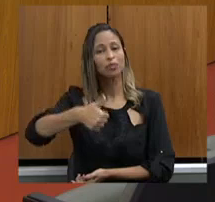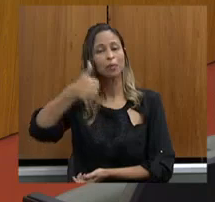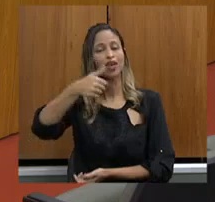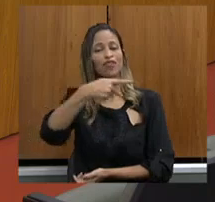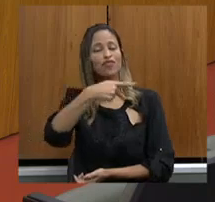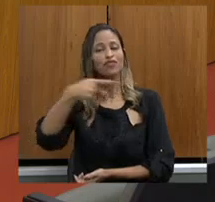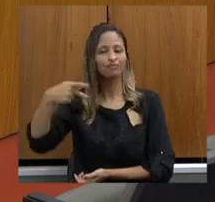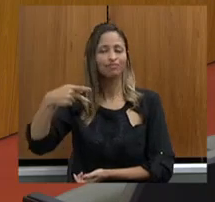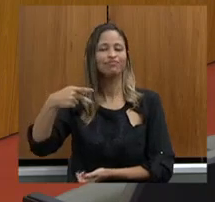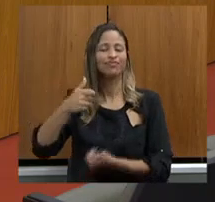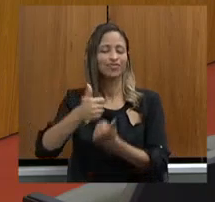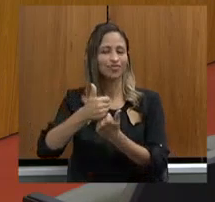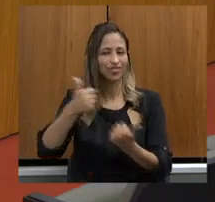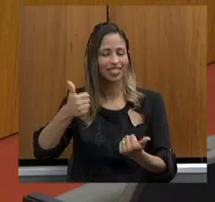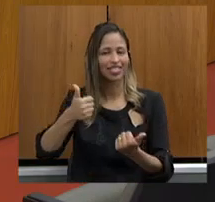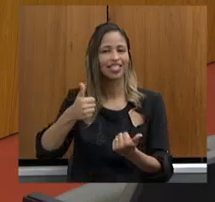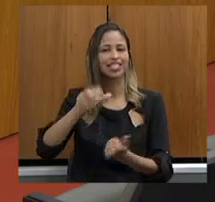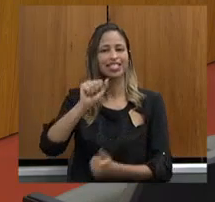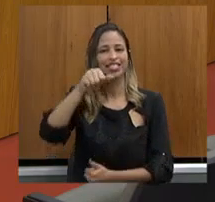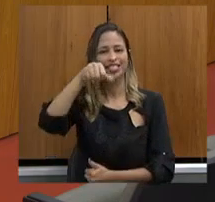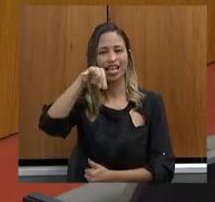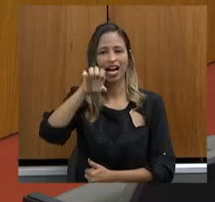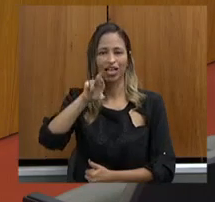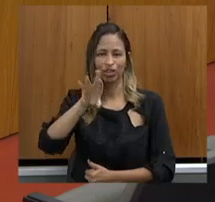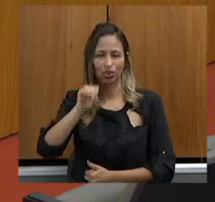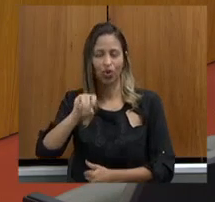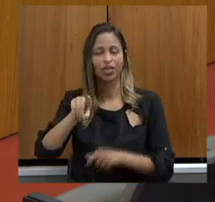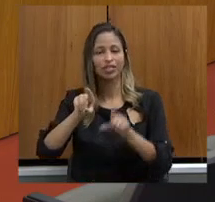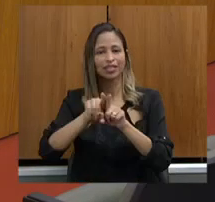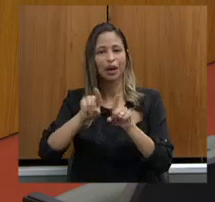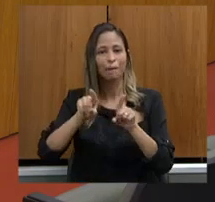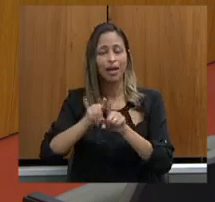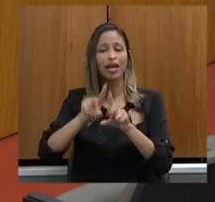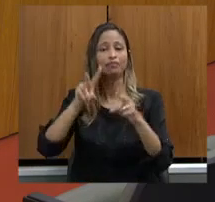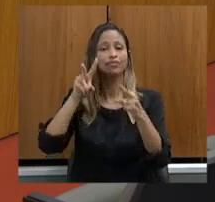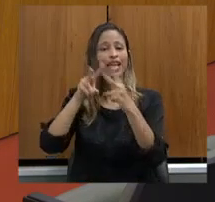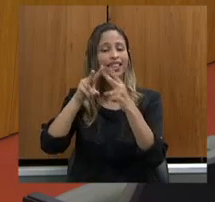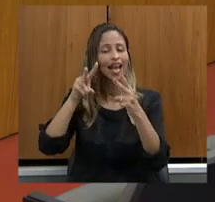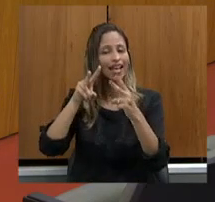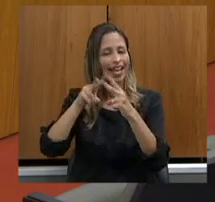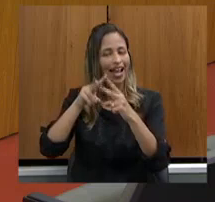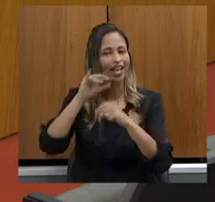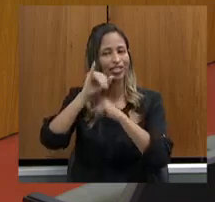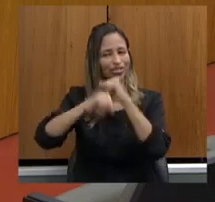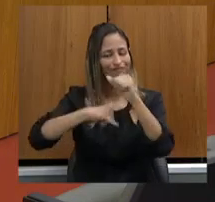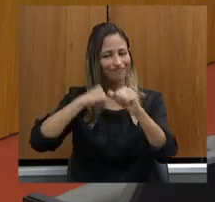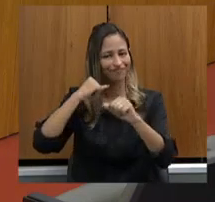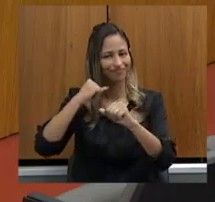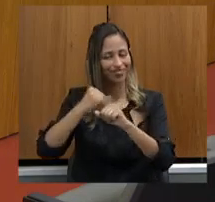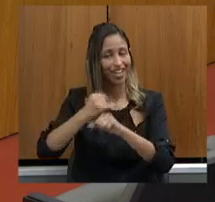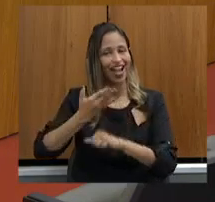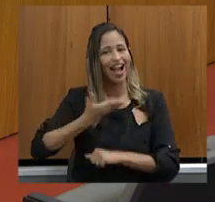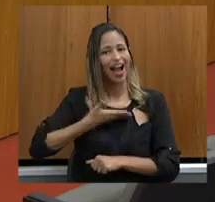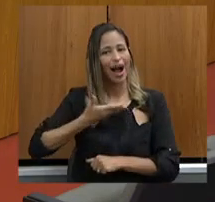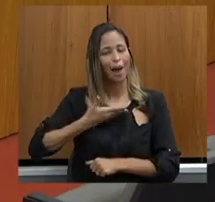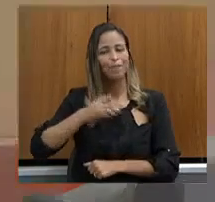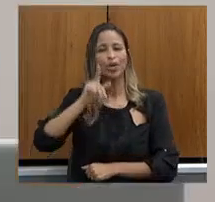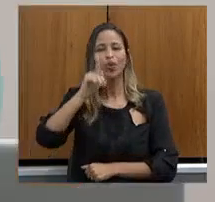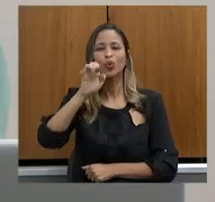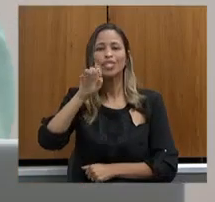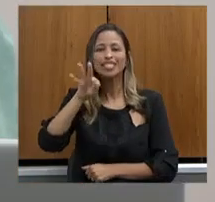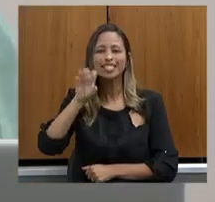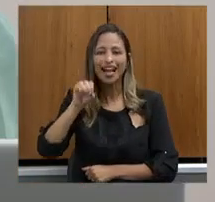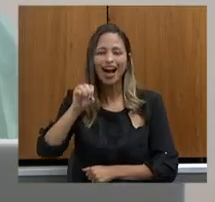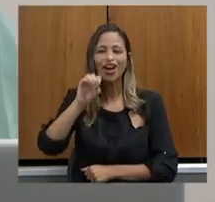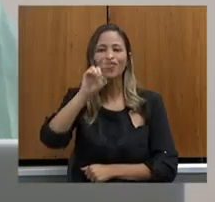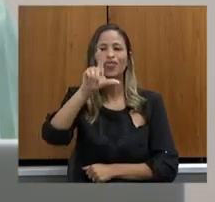vice-presidente da casa Deputado Antônio Carlos Arantes e de forma virtual nós temos os amigos Gustavo Santana